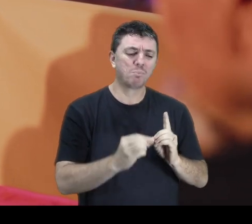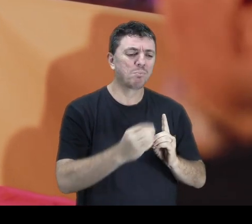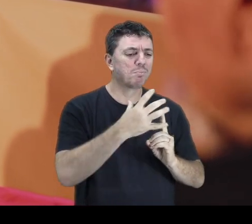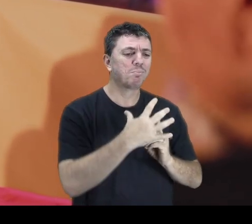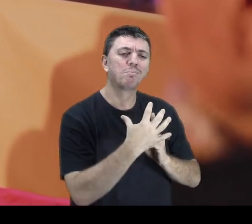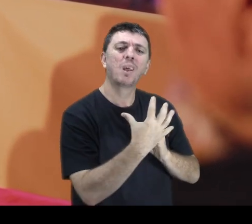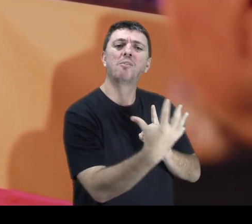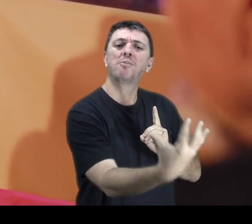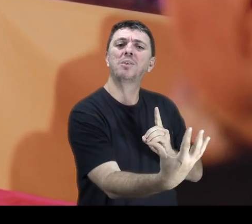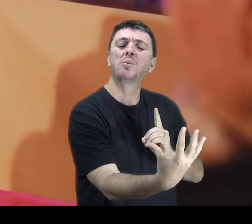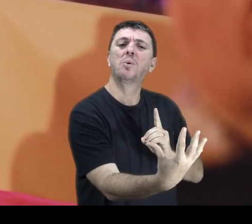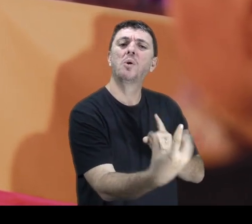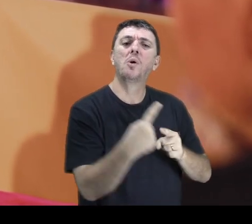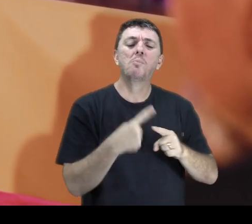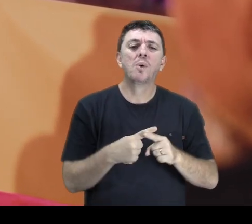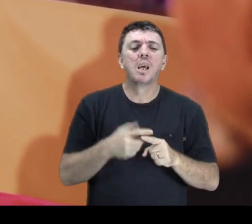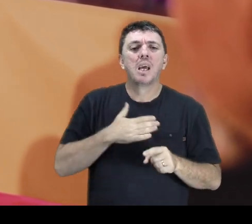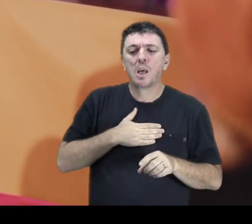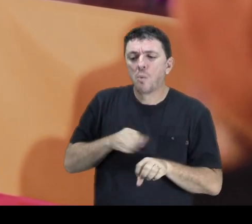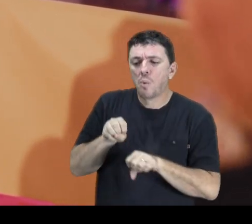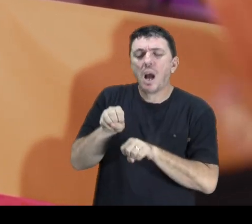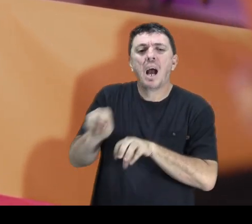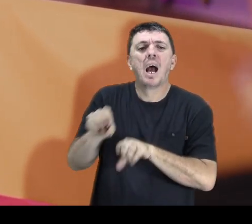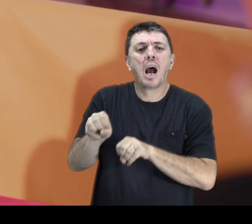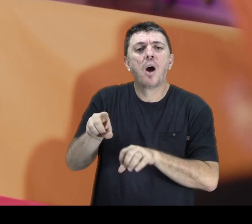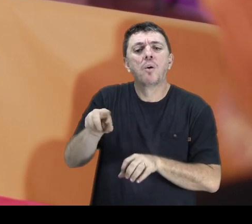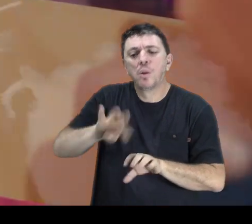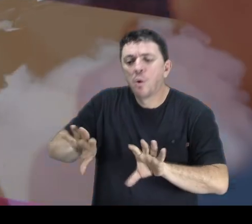Então, aquilo foi um que me incentivou mais ainda